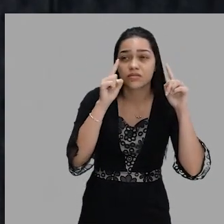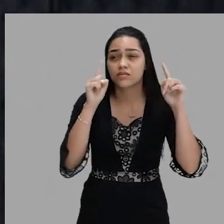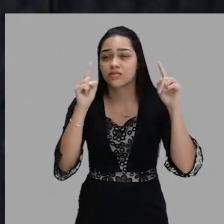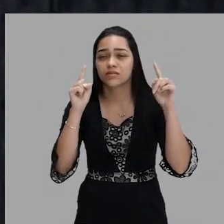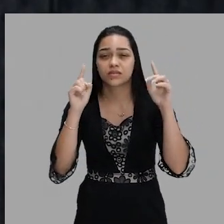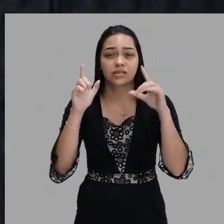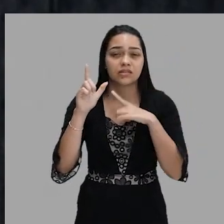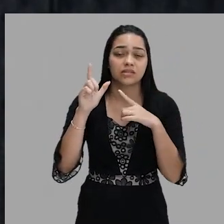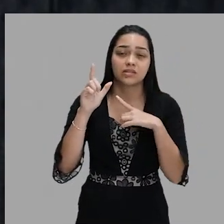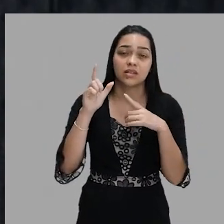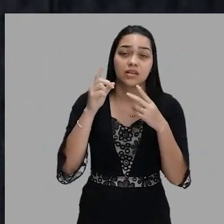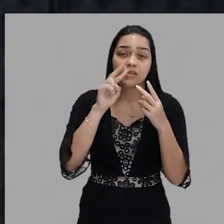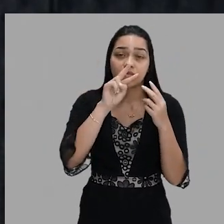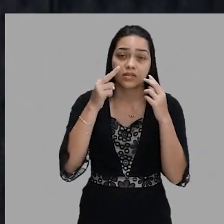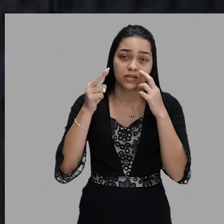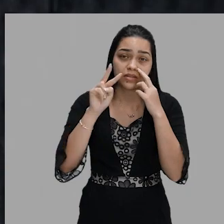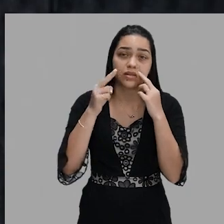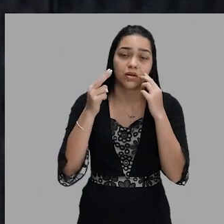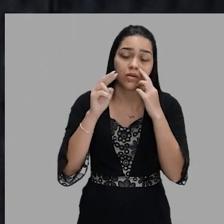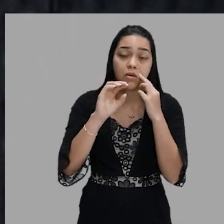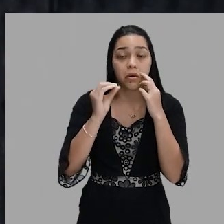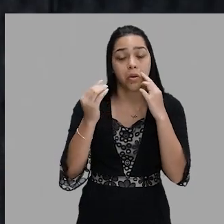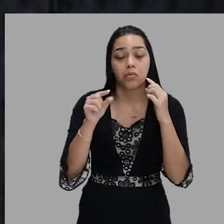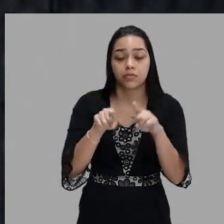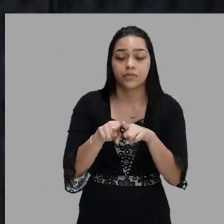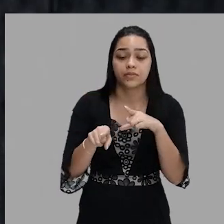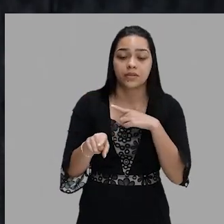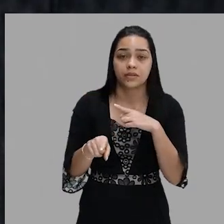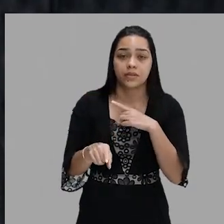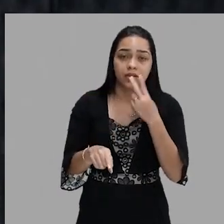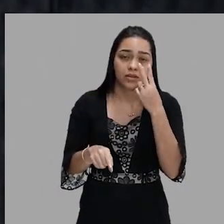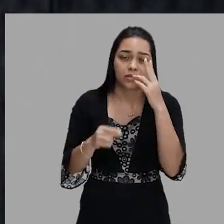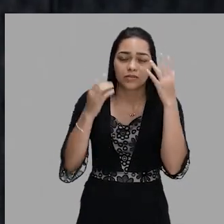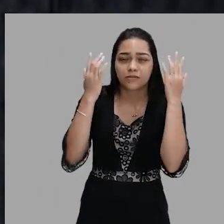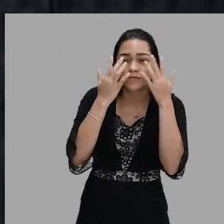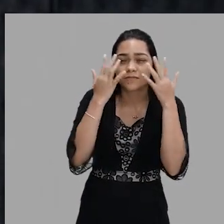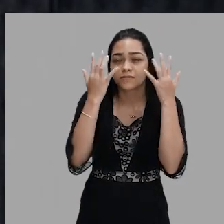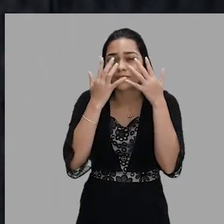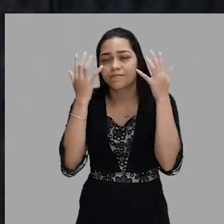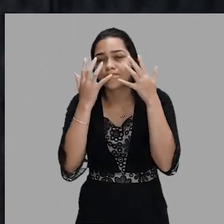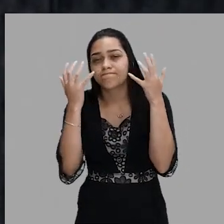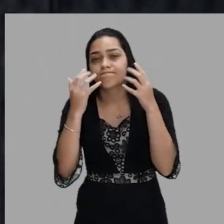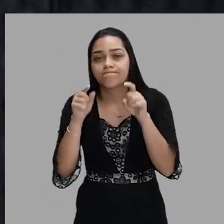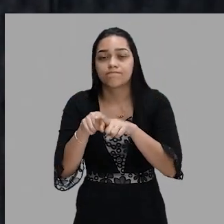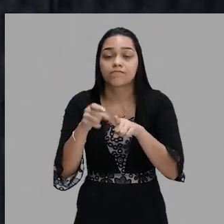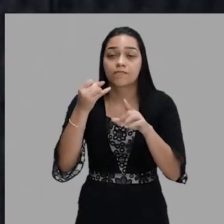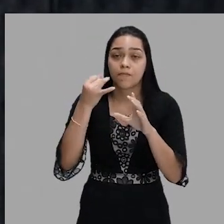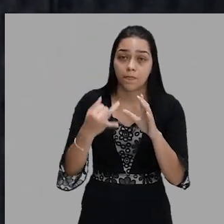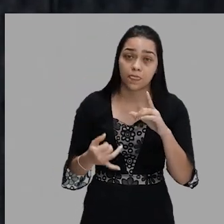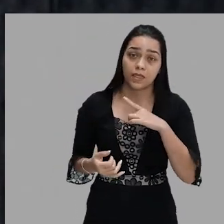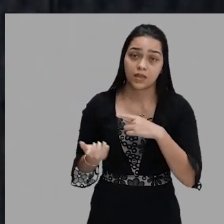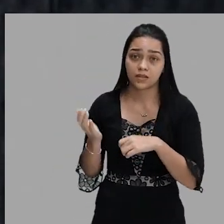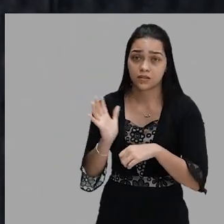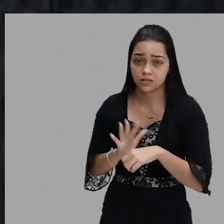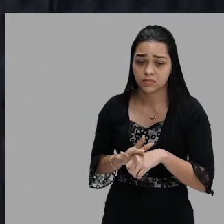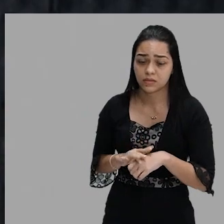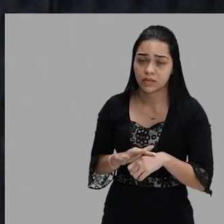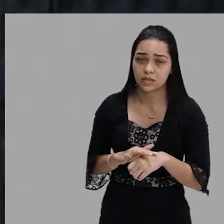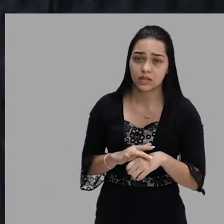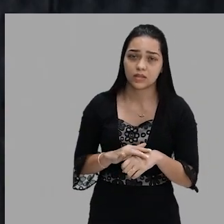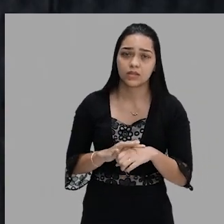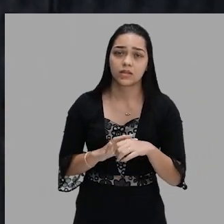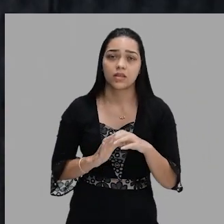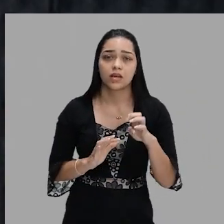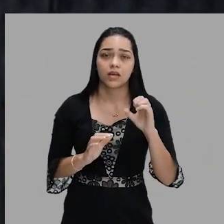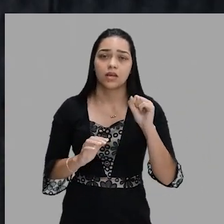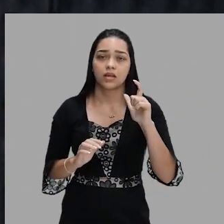acabar tendo visão dupla. Ou ele pode ter uma visão embaçada. Outra característica dessa doença, né, da